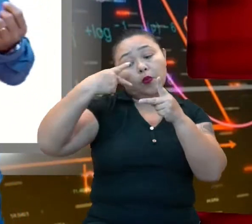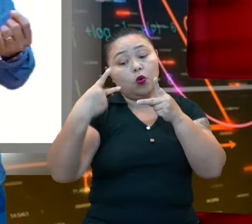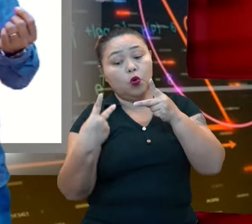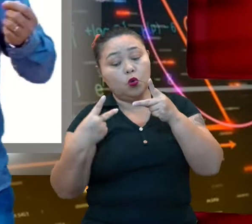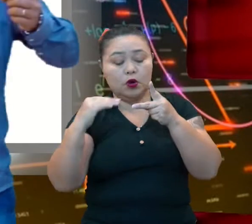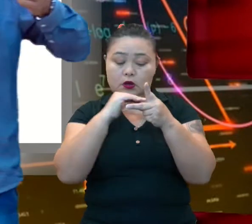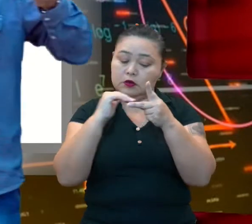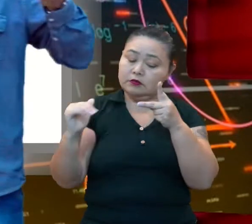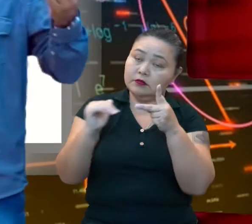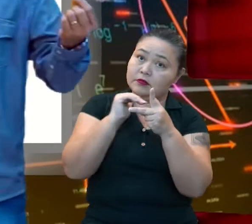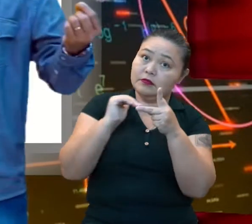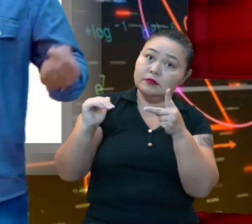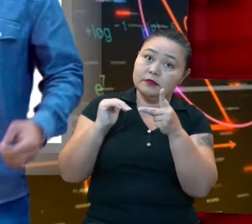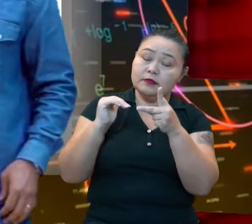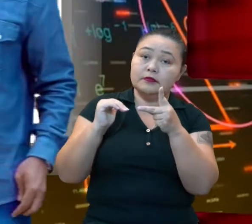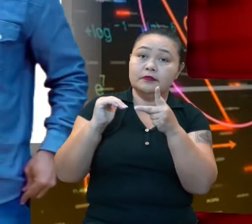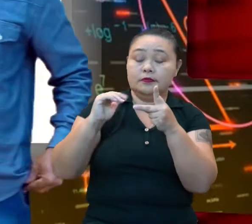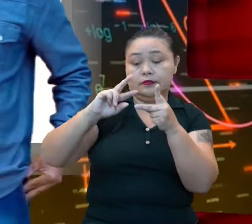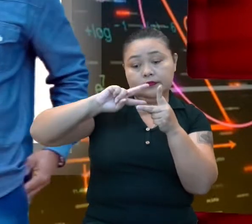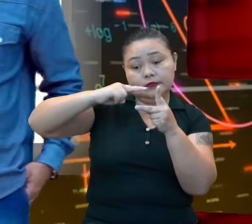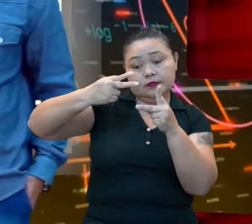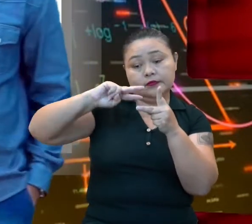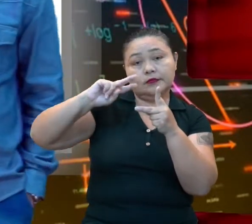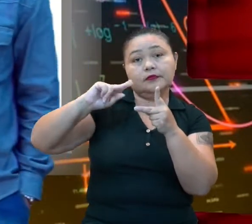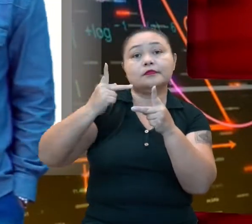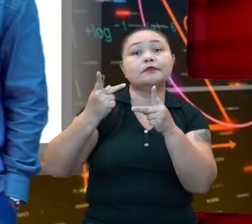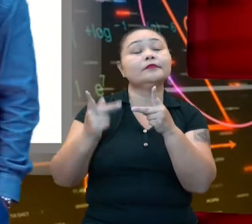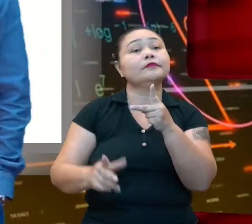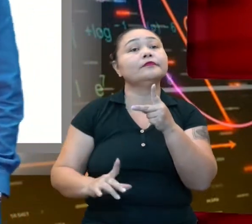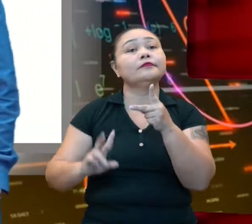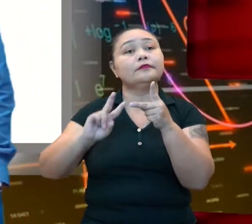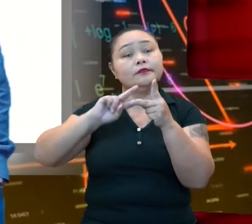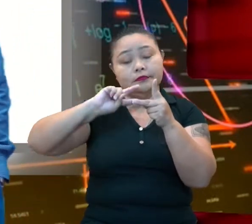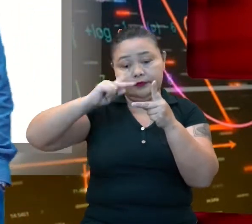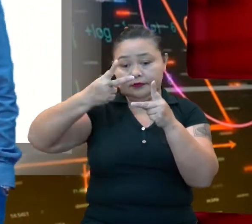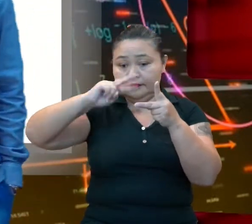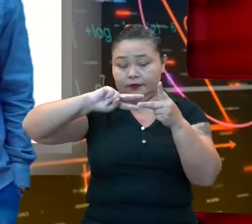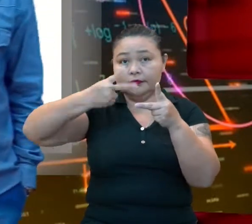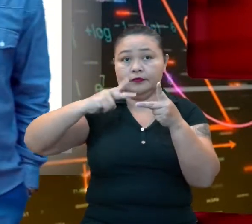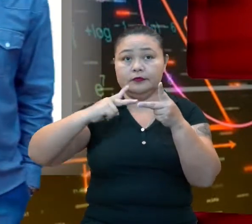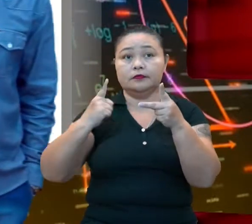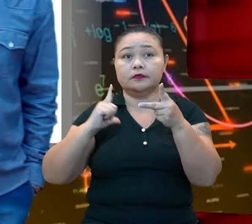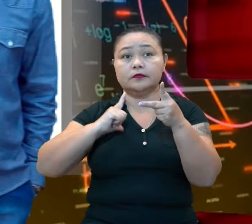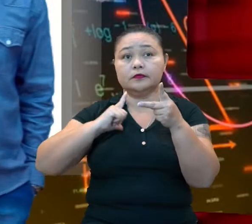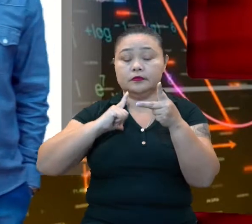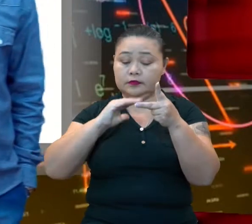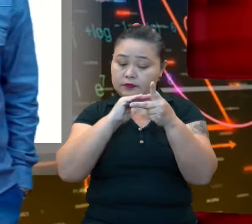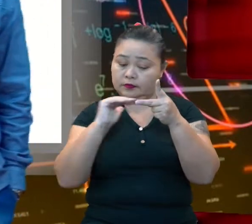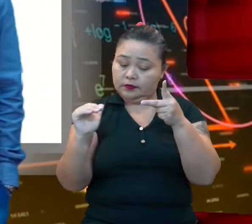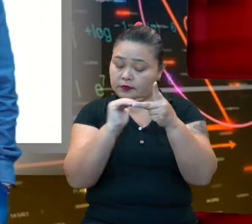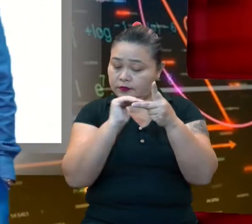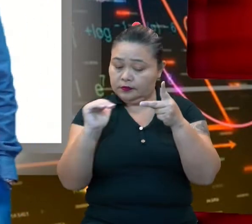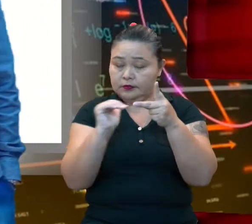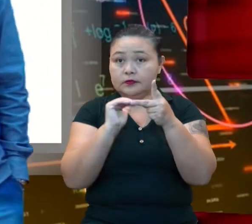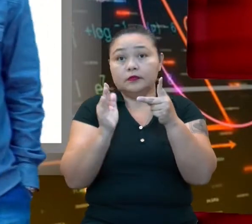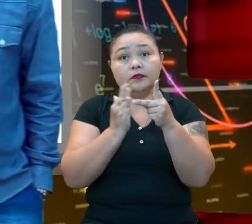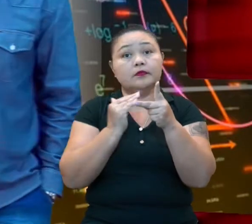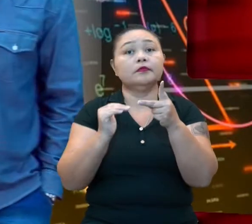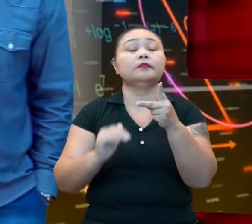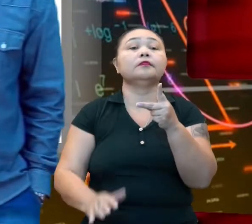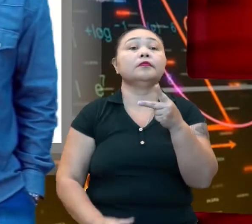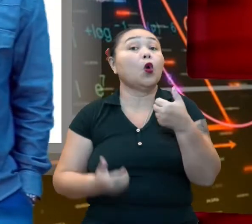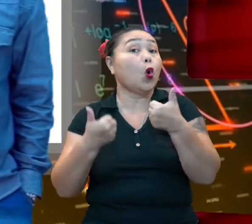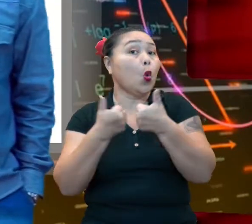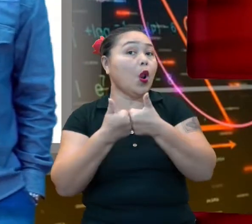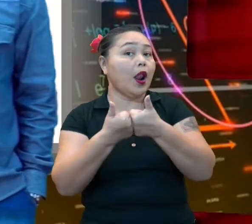estar adjacente a esse ângulo destacado. E o oposto que está do outro lado, né? Isso. O nome já diz. Adjacente quer dizer vizinho, né?